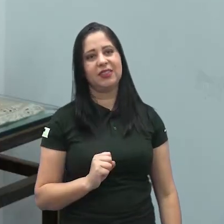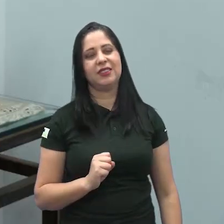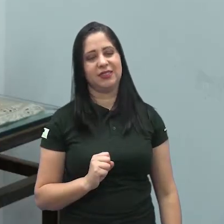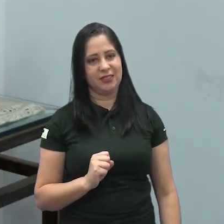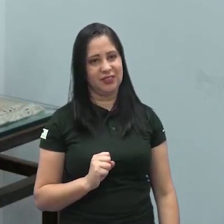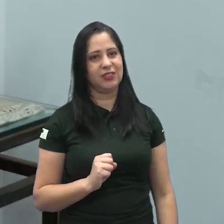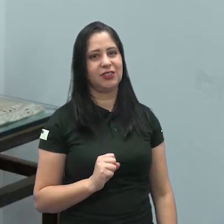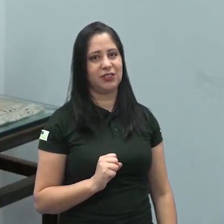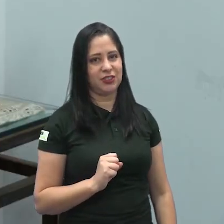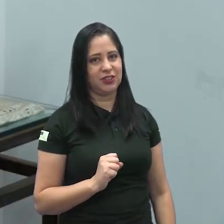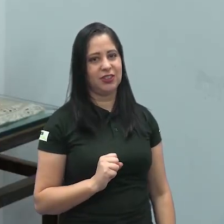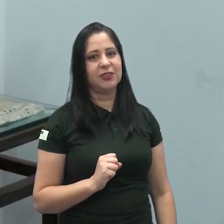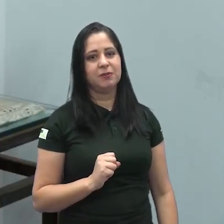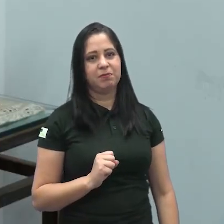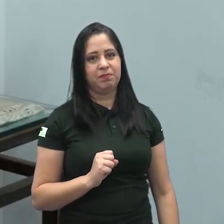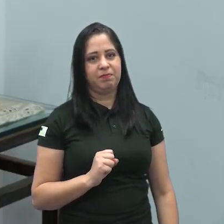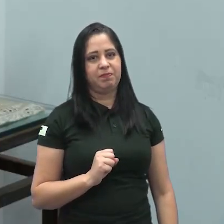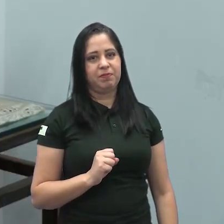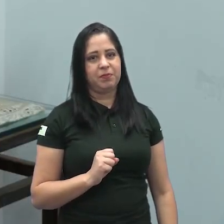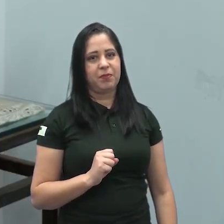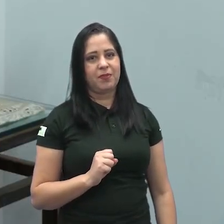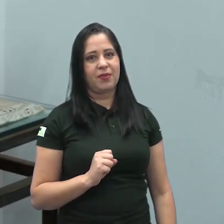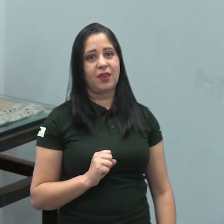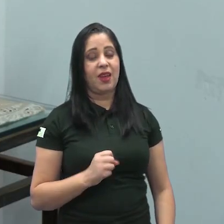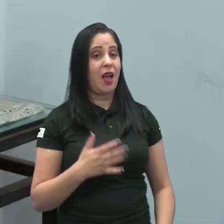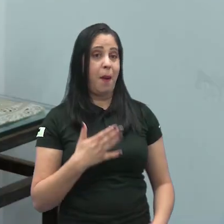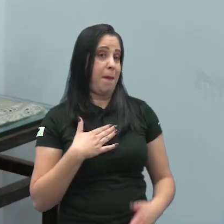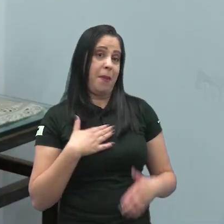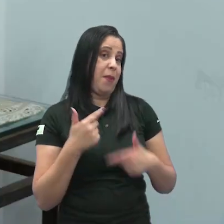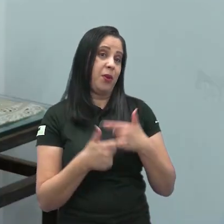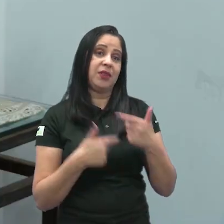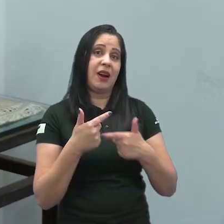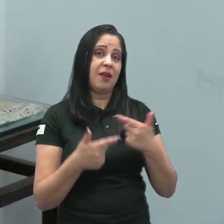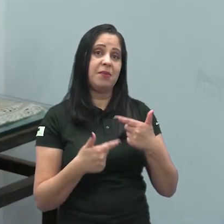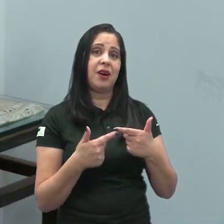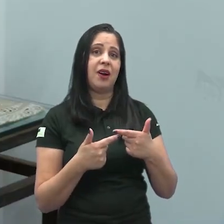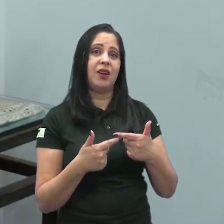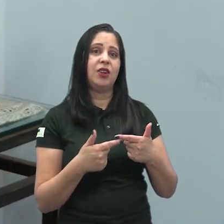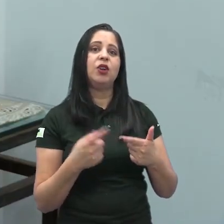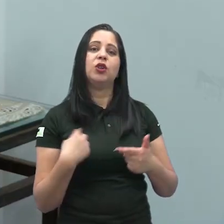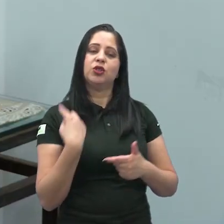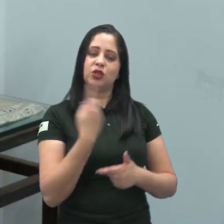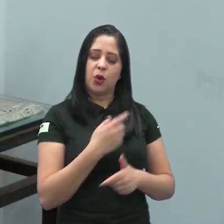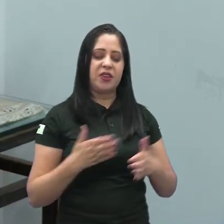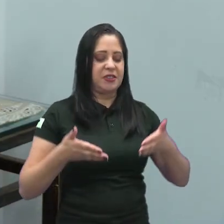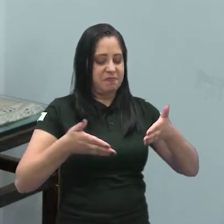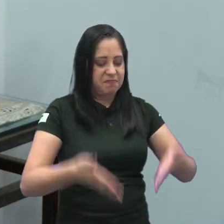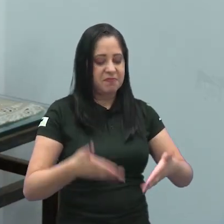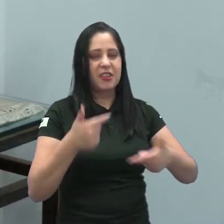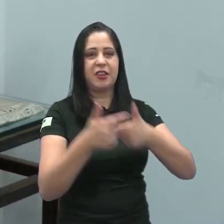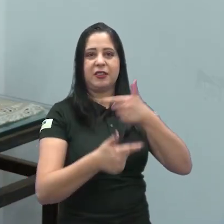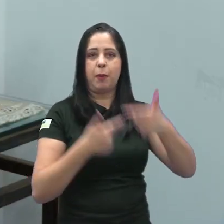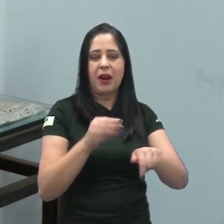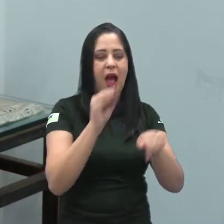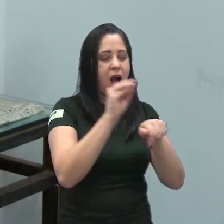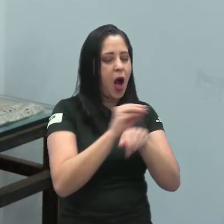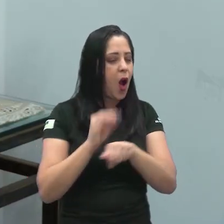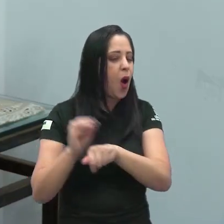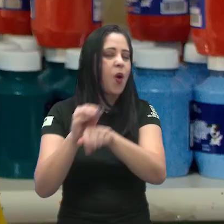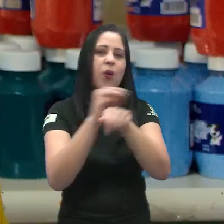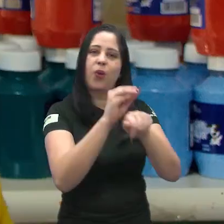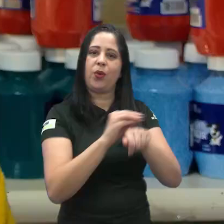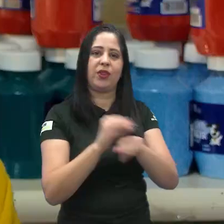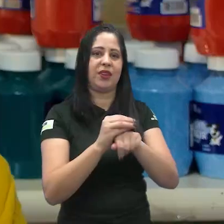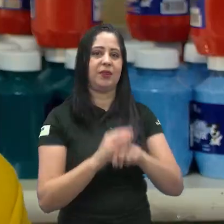a diferença e é o nosso trabalho, né? A gente está aqui por eles, pelas famílias e não há o que